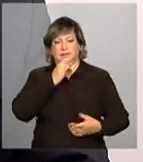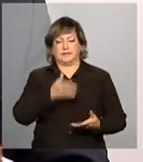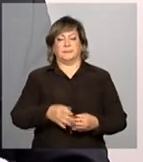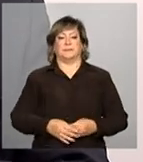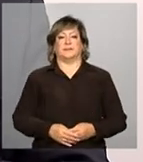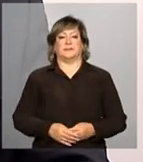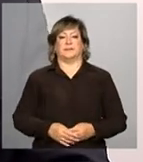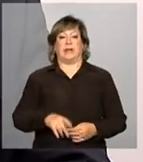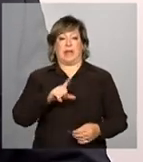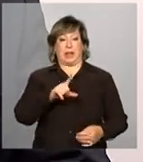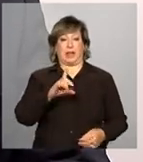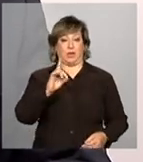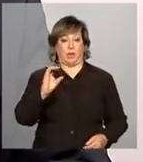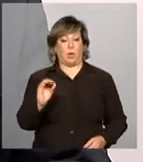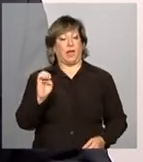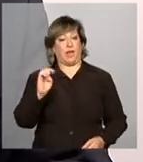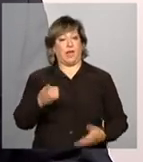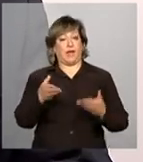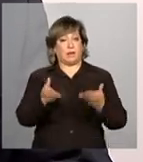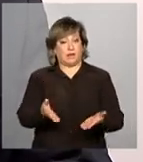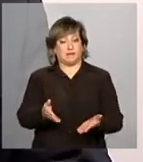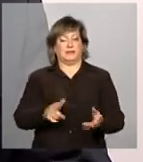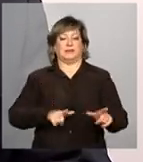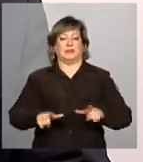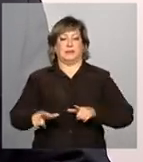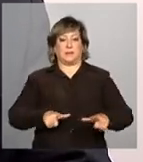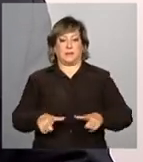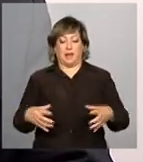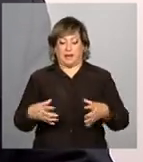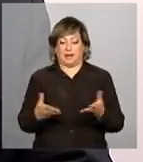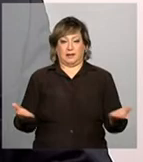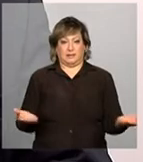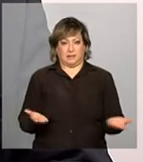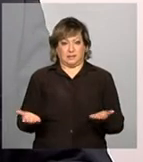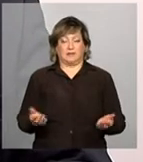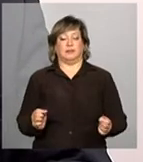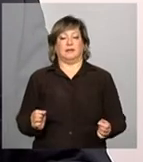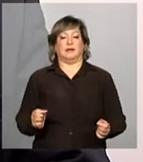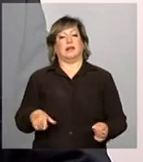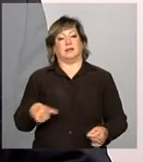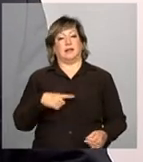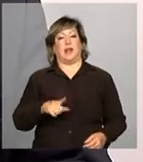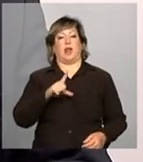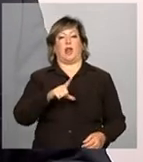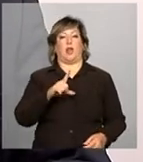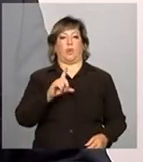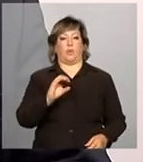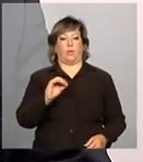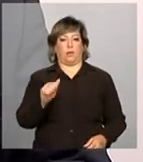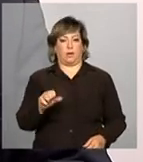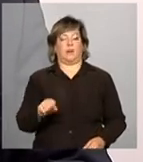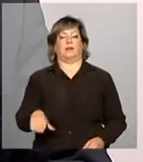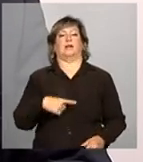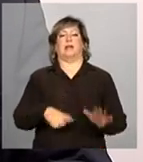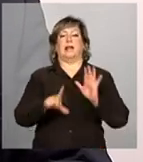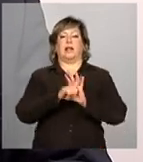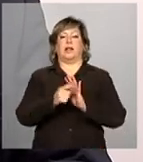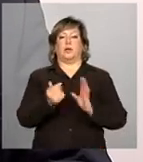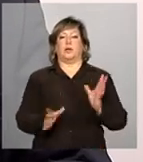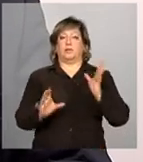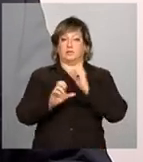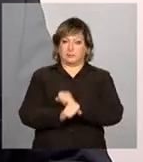então ela deu Esse instrumento intermediário e aí vem a lei orçamentária né a proposta de